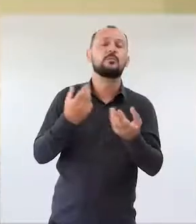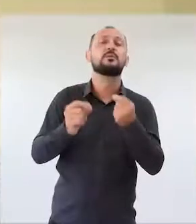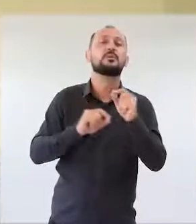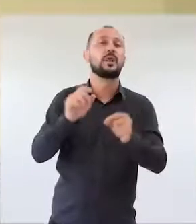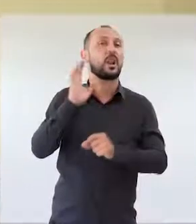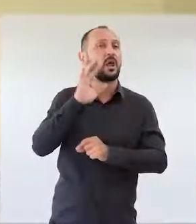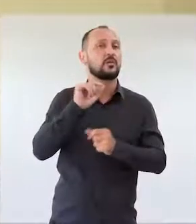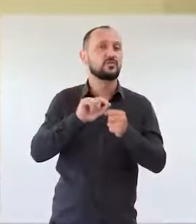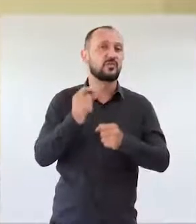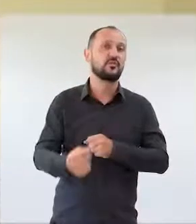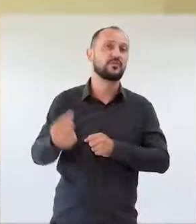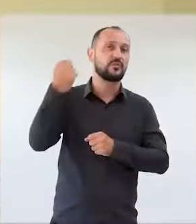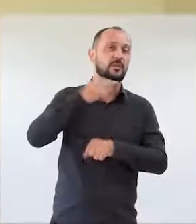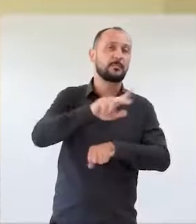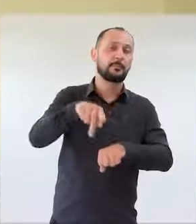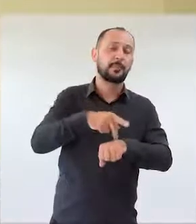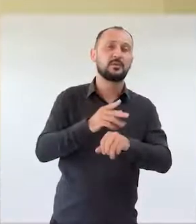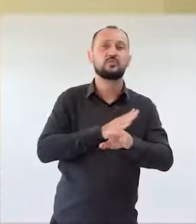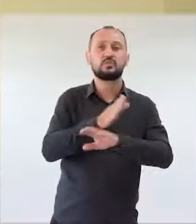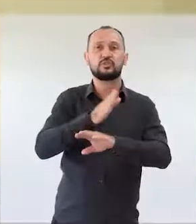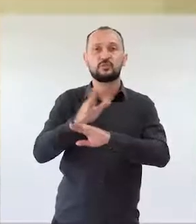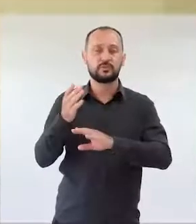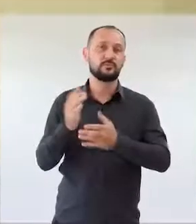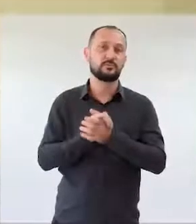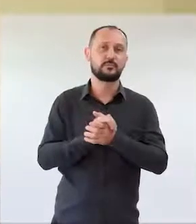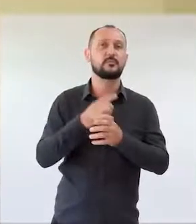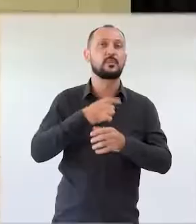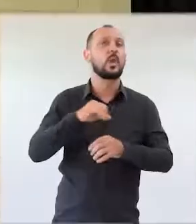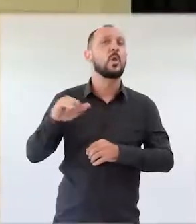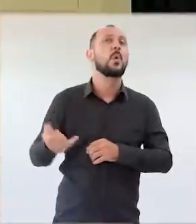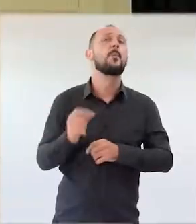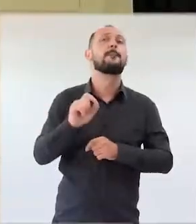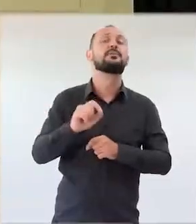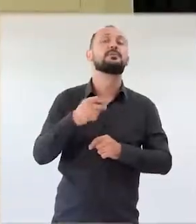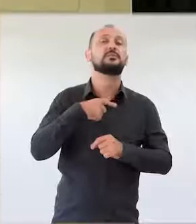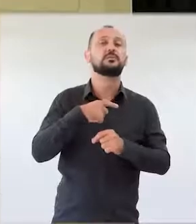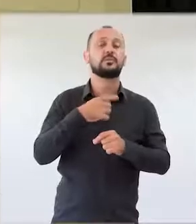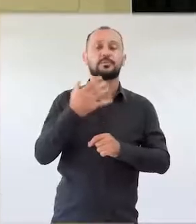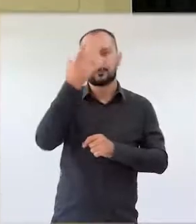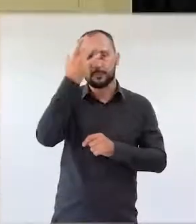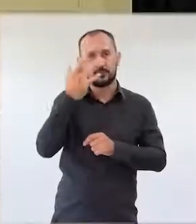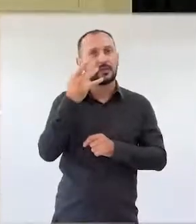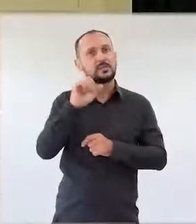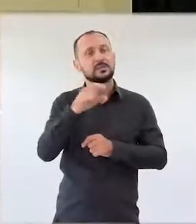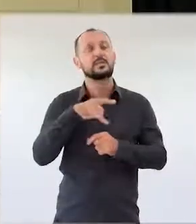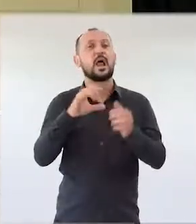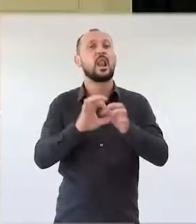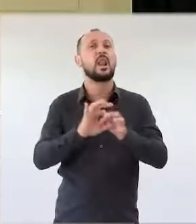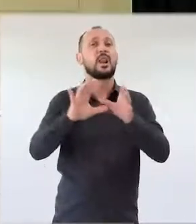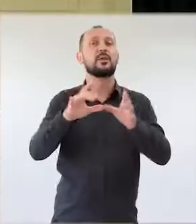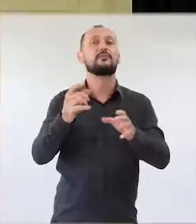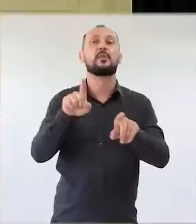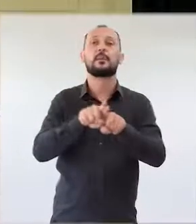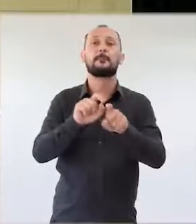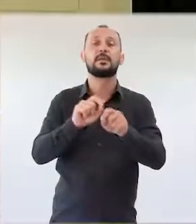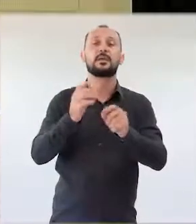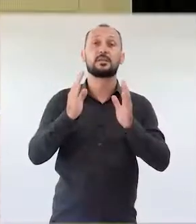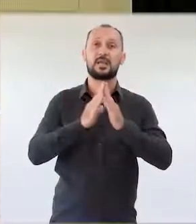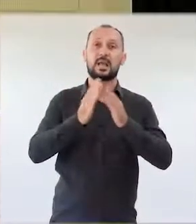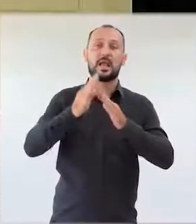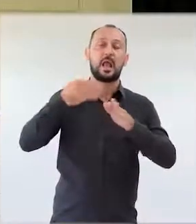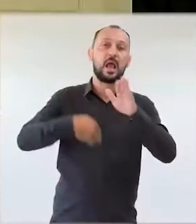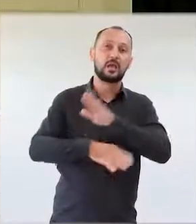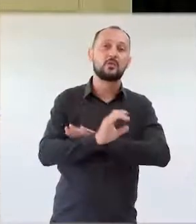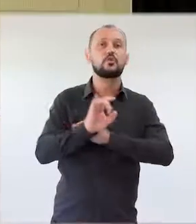bem como coisas legais que já fez, países que visitou. Você também tem a opção de, no perfil, informar se está disposto ou não a